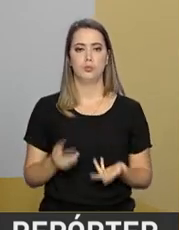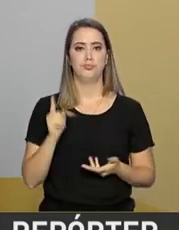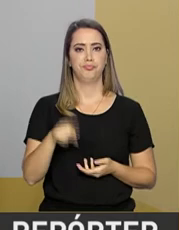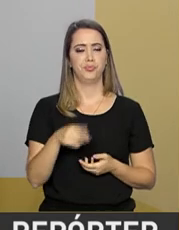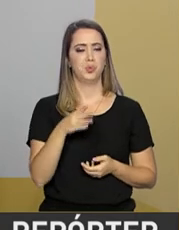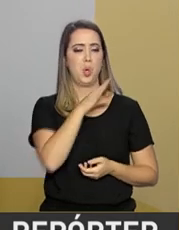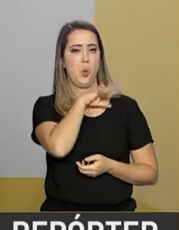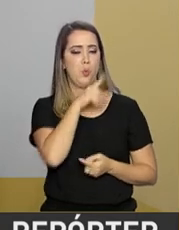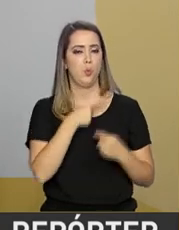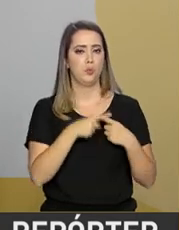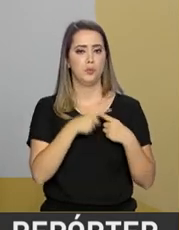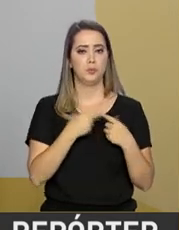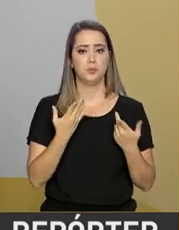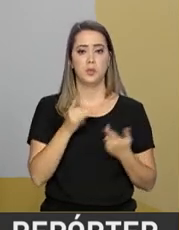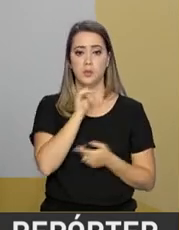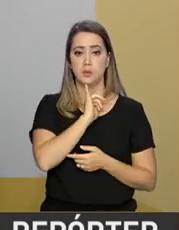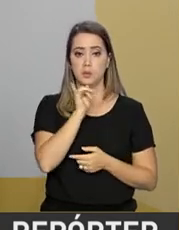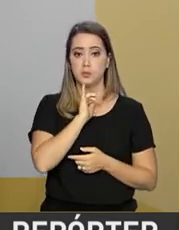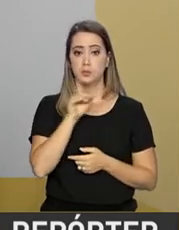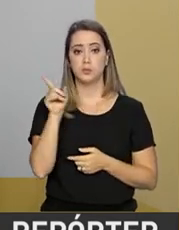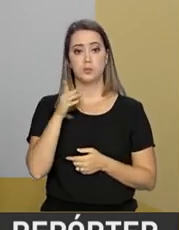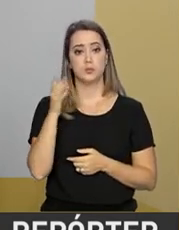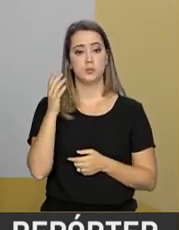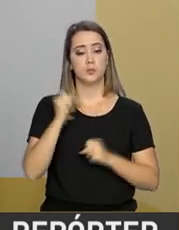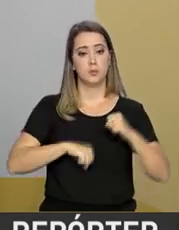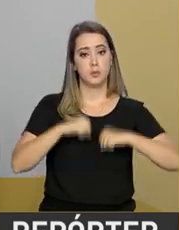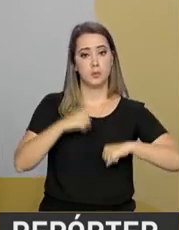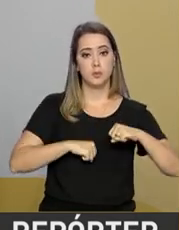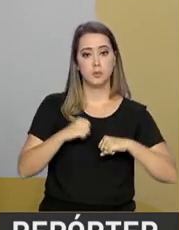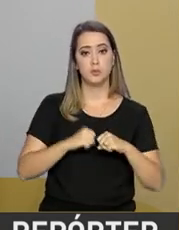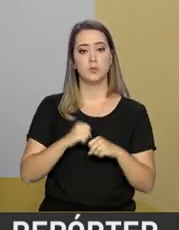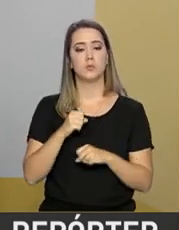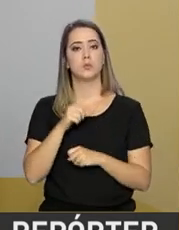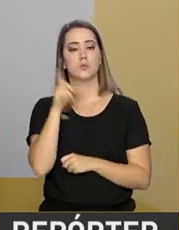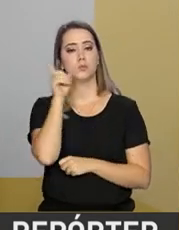negativo por exemplo para indústria americana